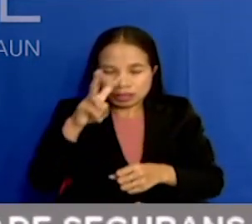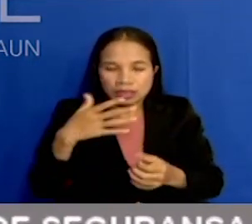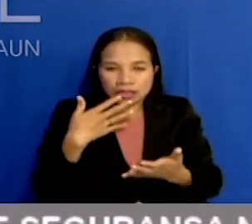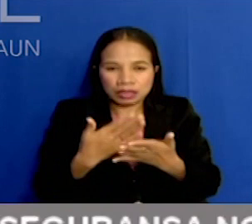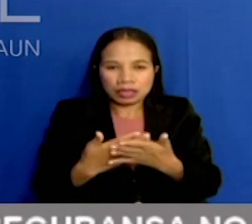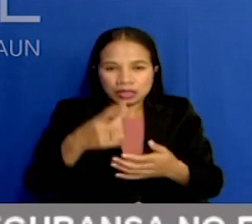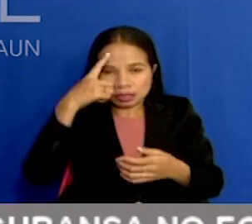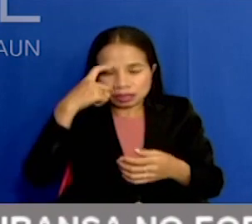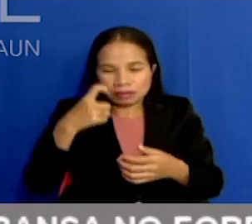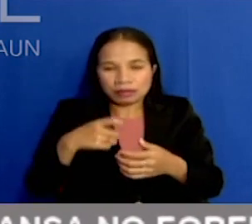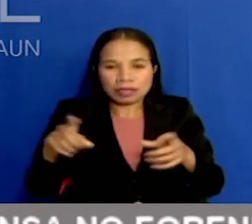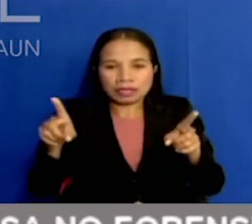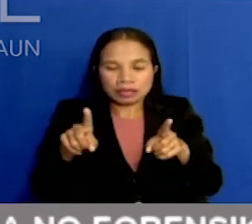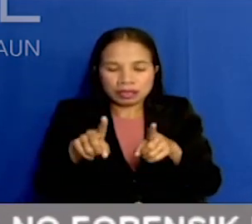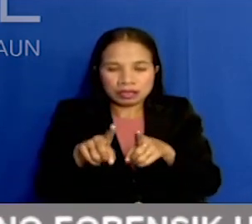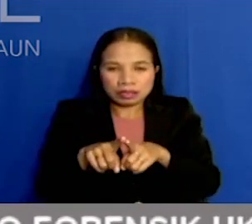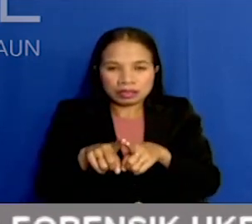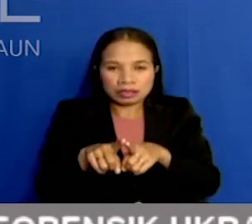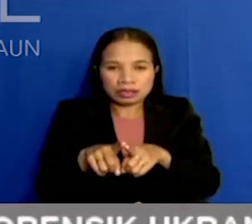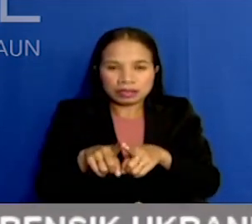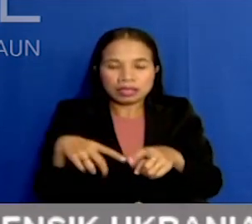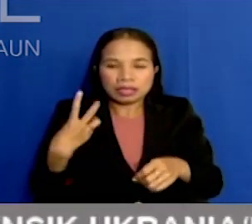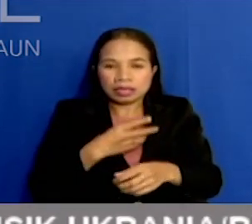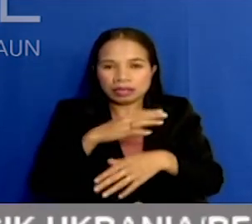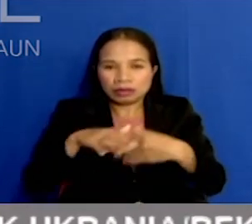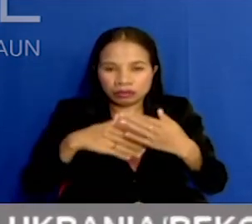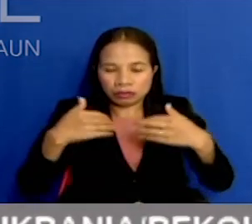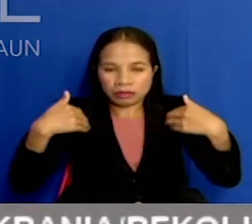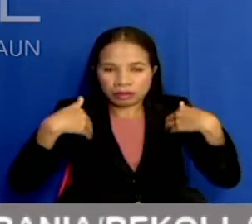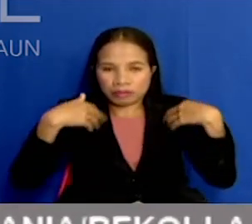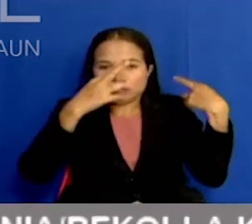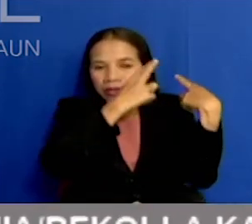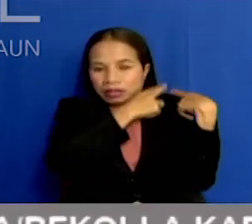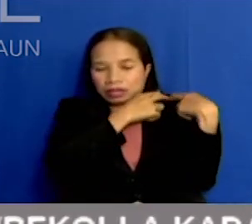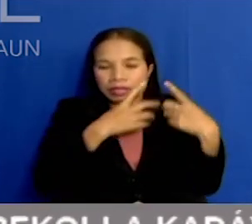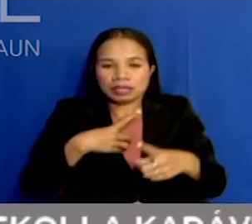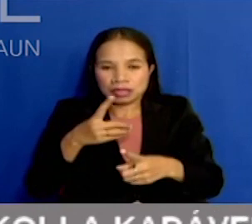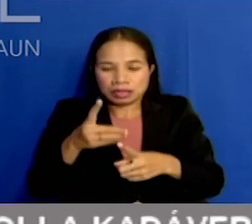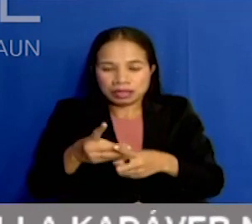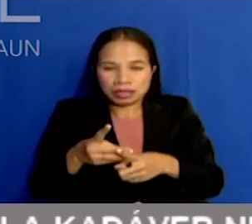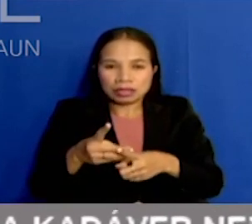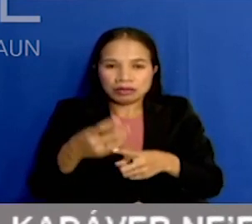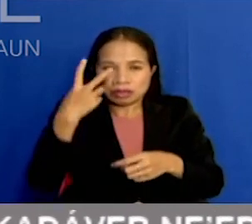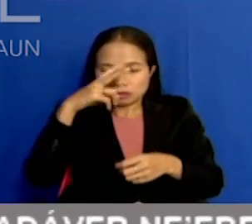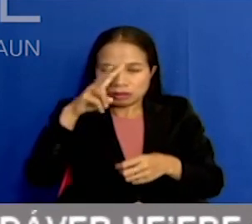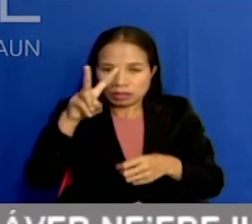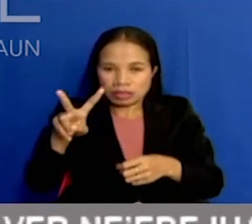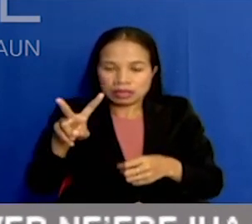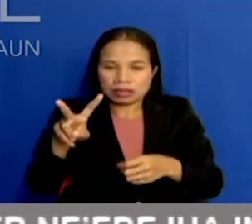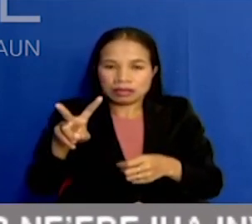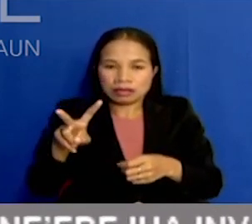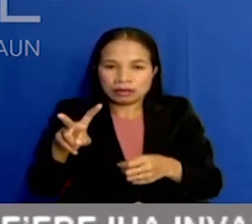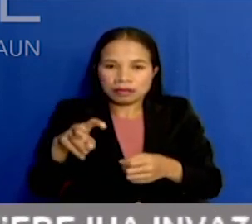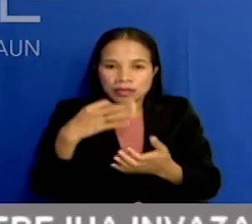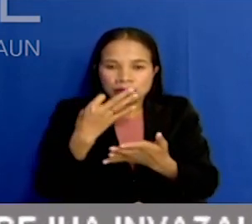mandato konstitusional eta otro tu ne iha dever ida iha dire tu dever para atu halu kontrol apa eta nia